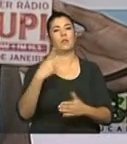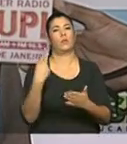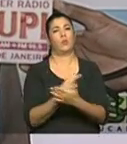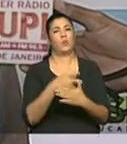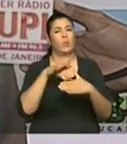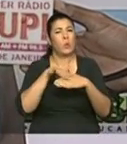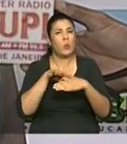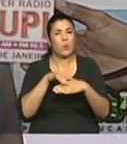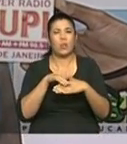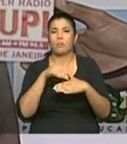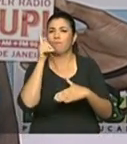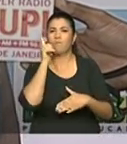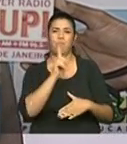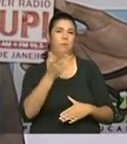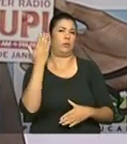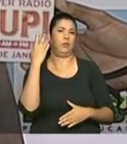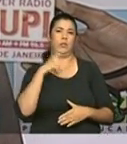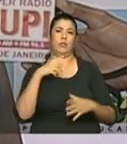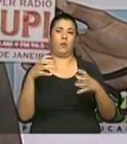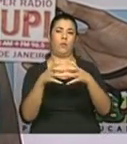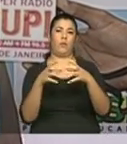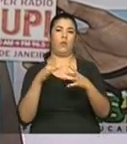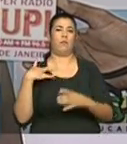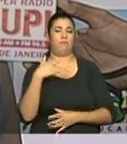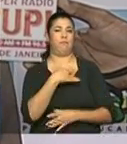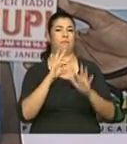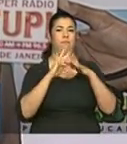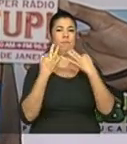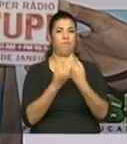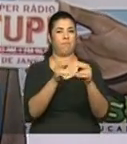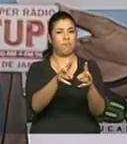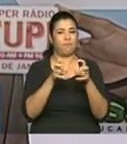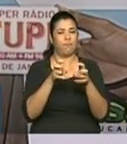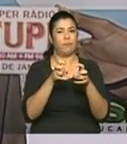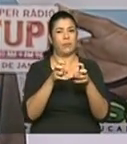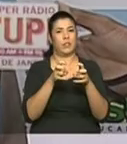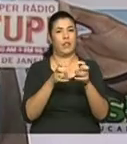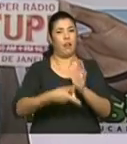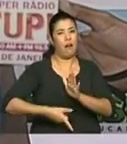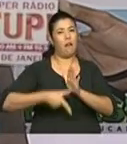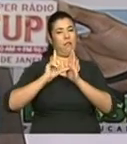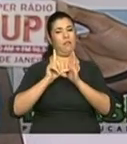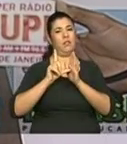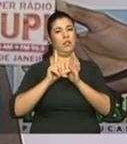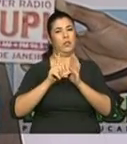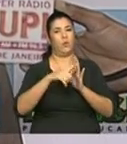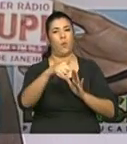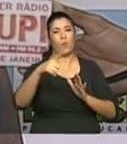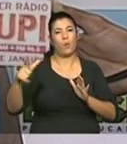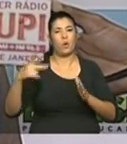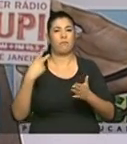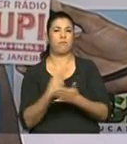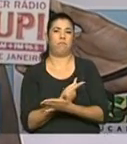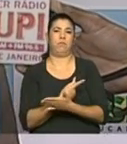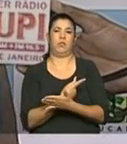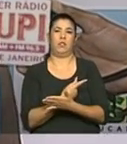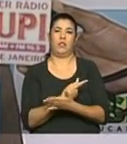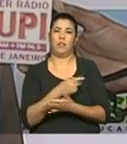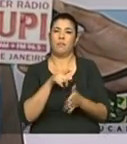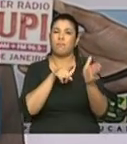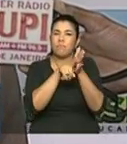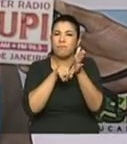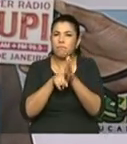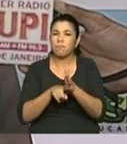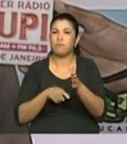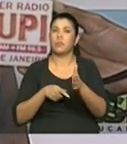conseguia ter equipes de saúde da família para poder identificar precocemente casos suspeitos de hanseníase,